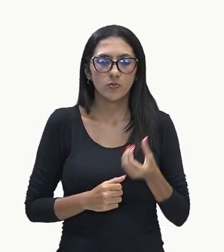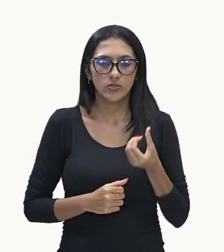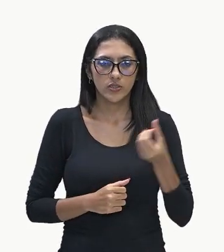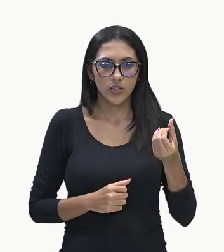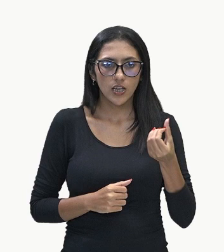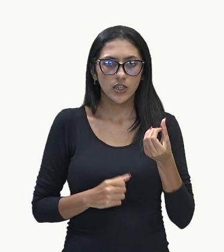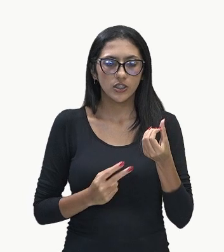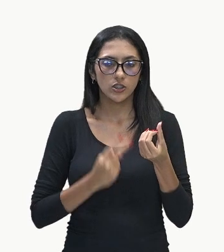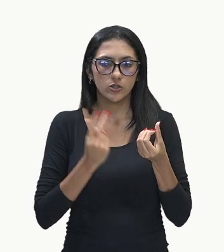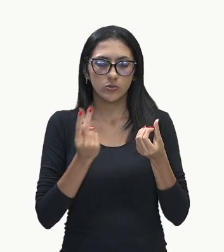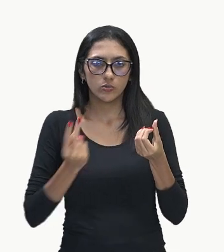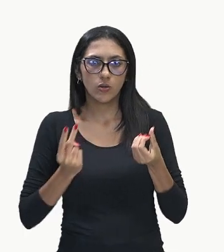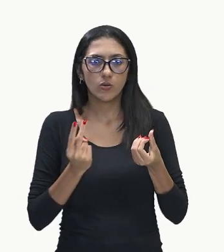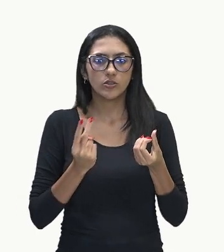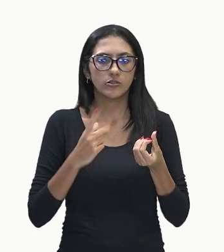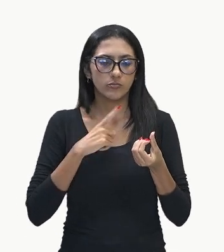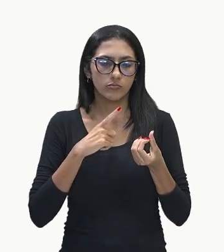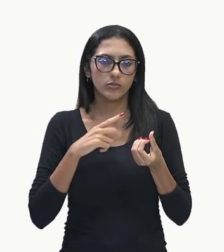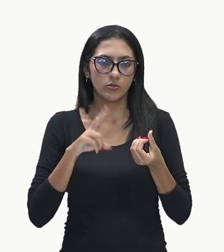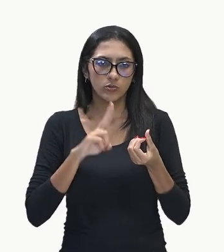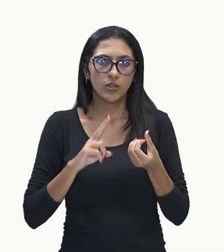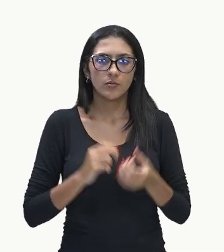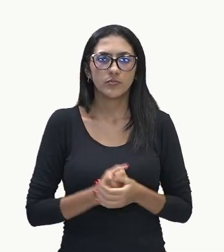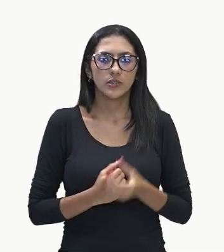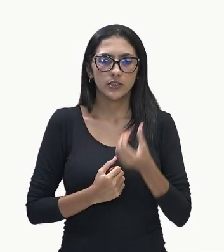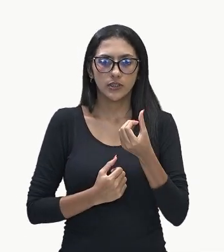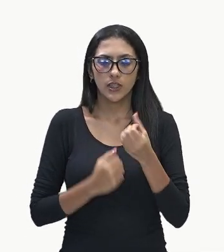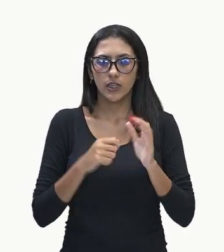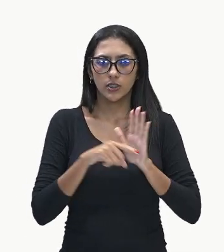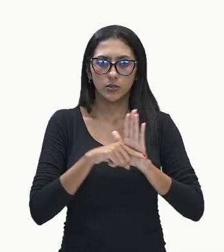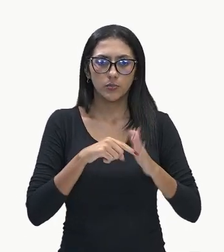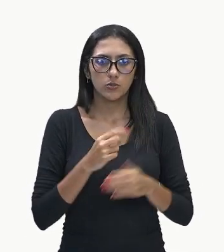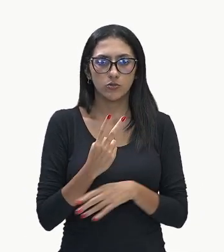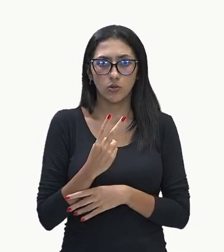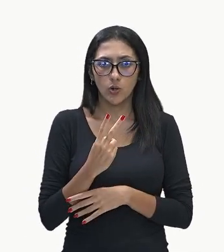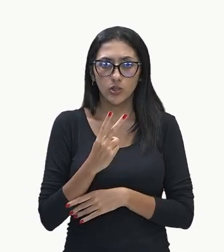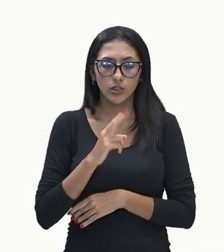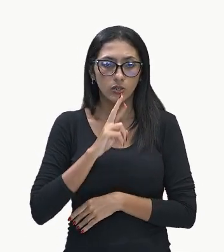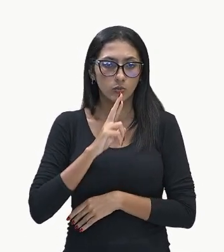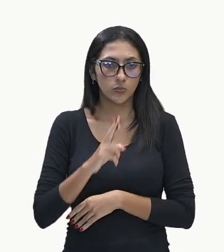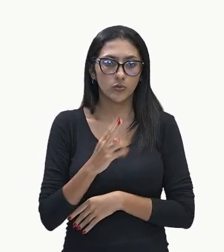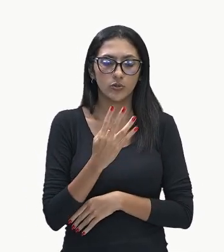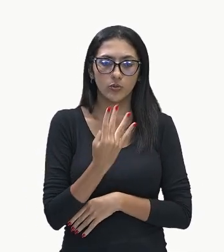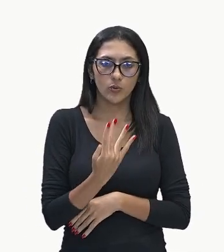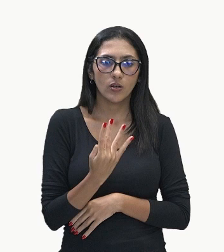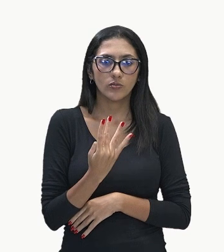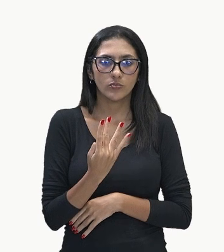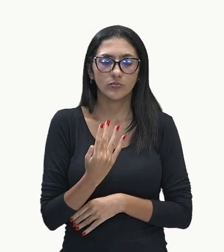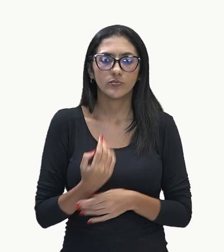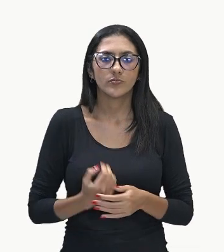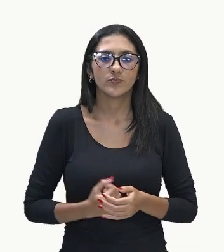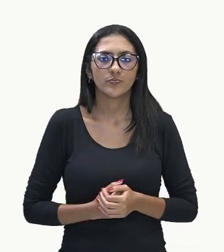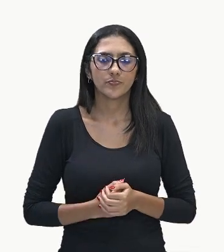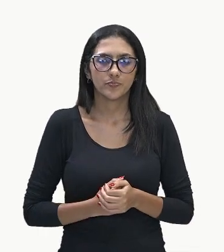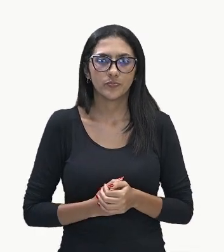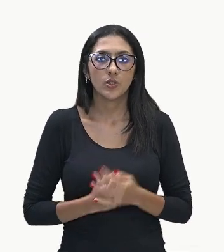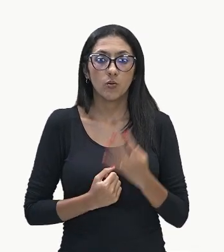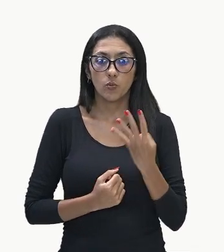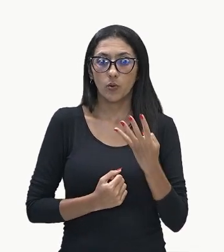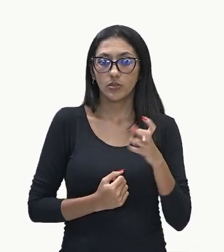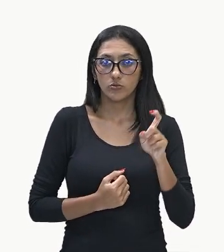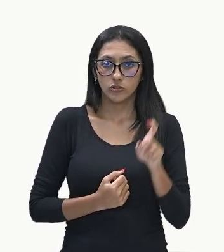os coeficientes. 6 menos 2, 4. O 16 é sozinho, então eu não